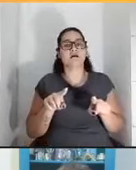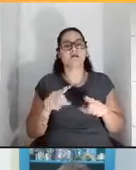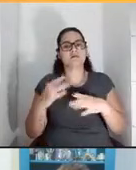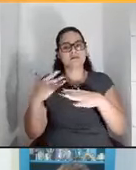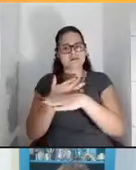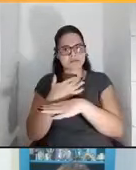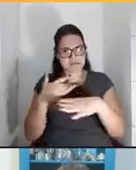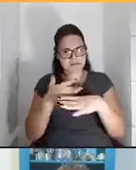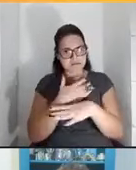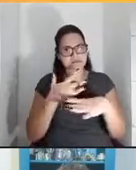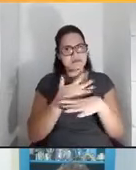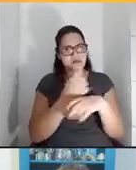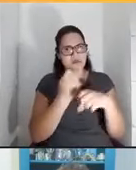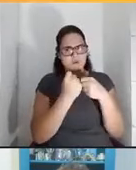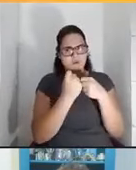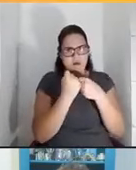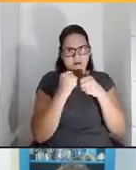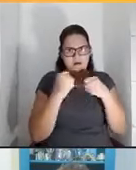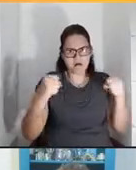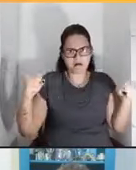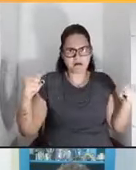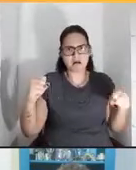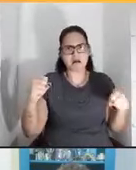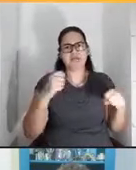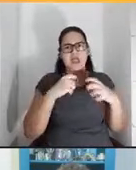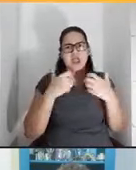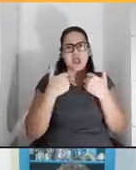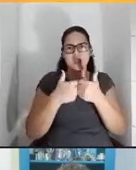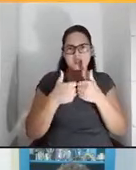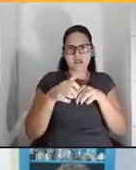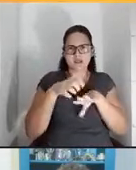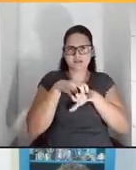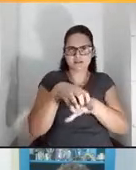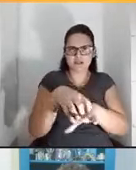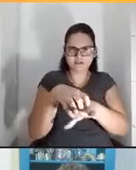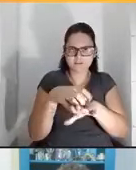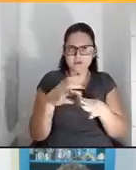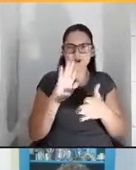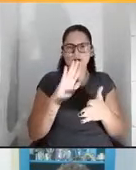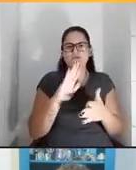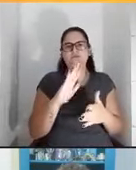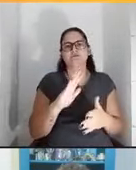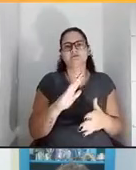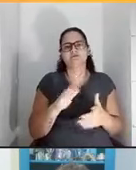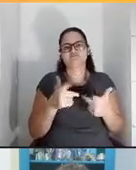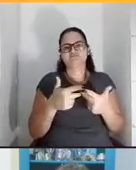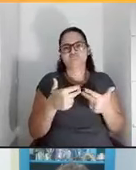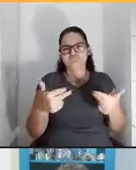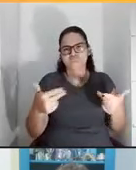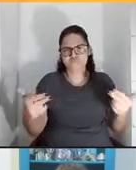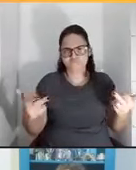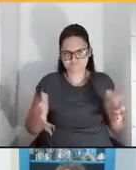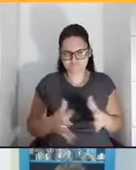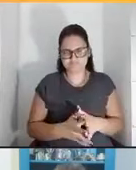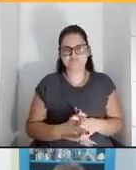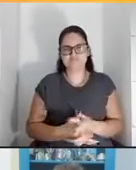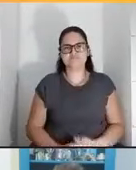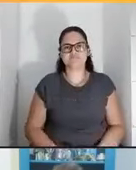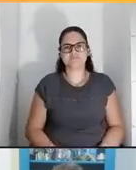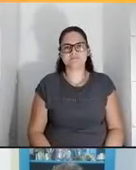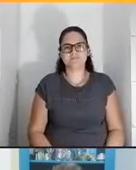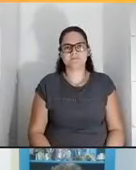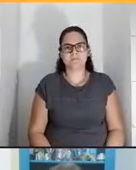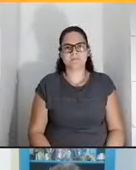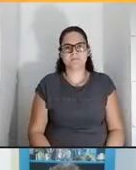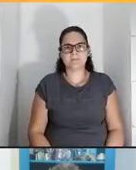cidades menores, que têm que pegar transporte público, enfim, uma série de questões. Isso é uma.